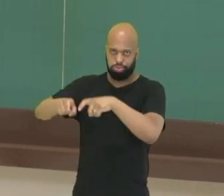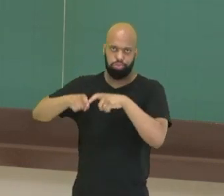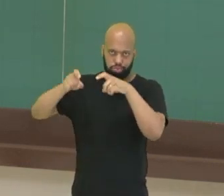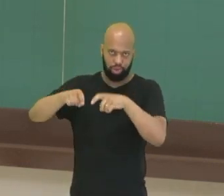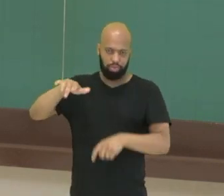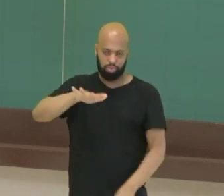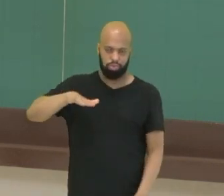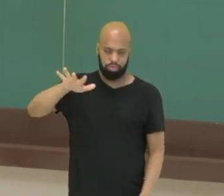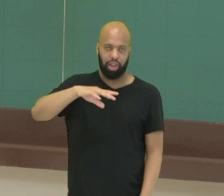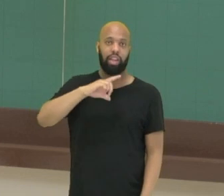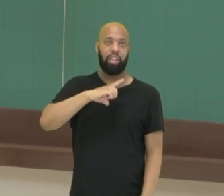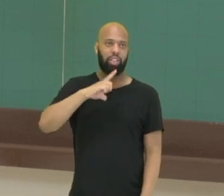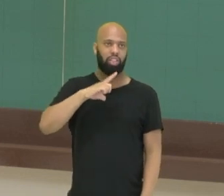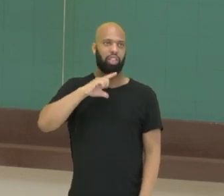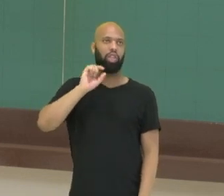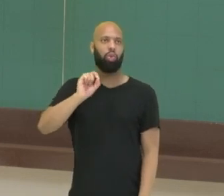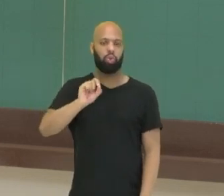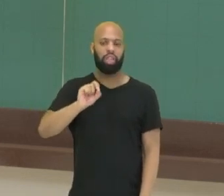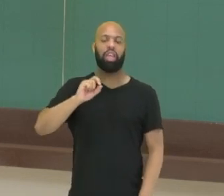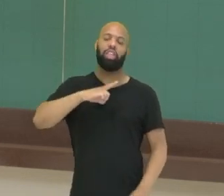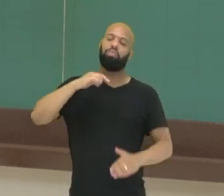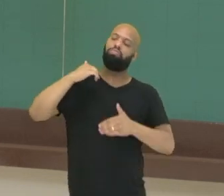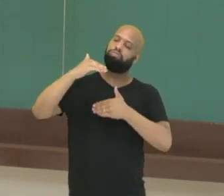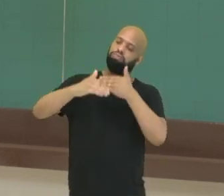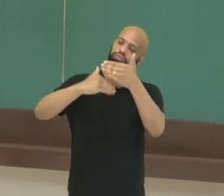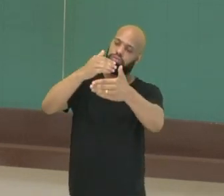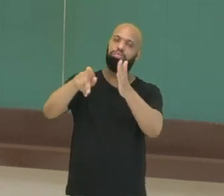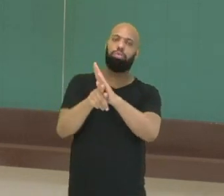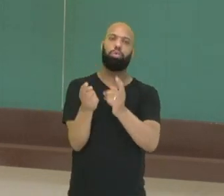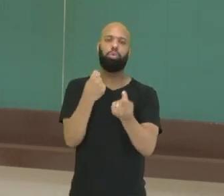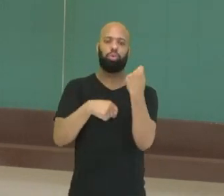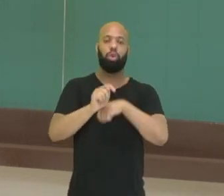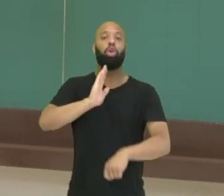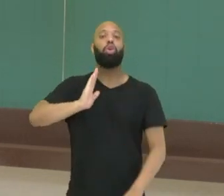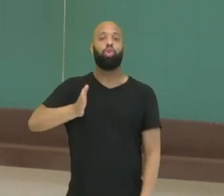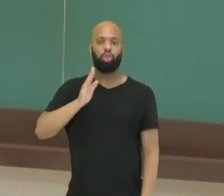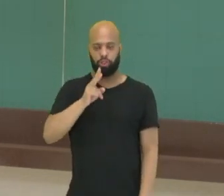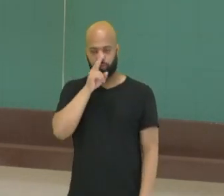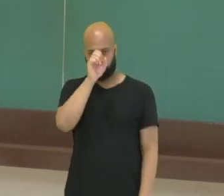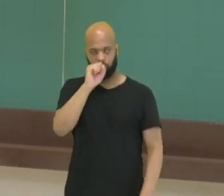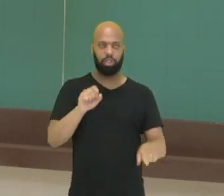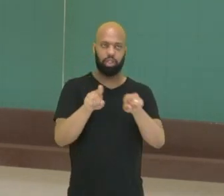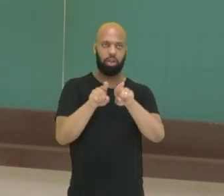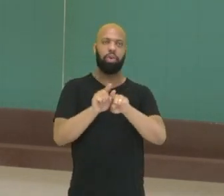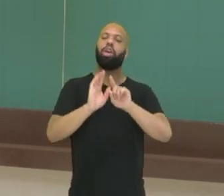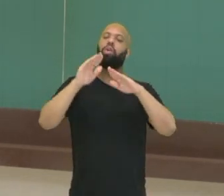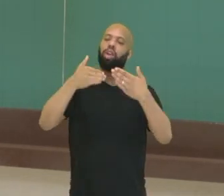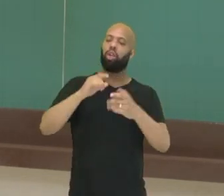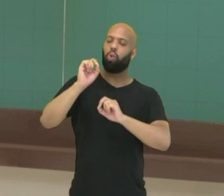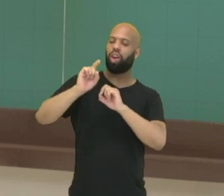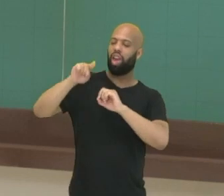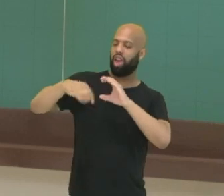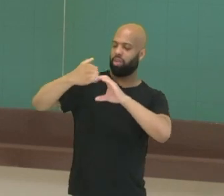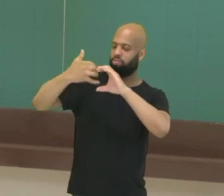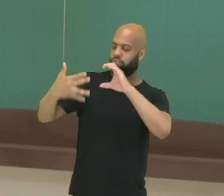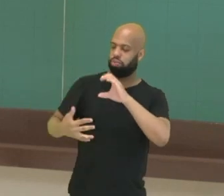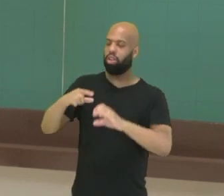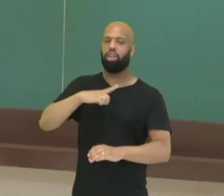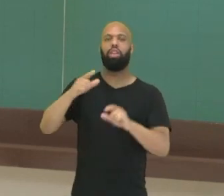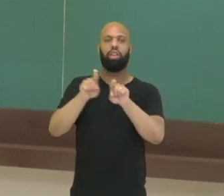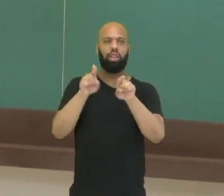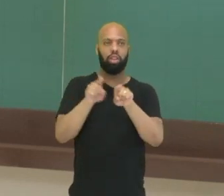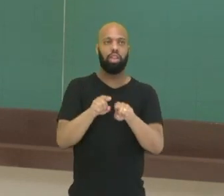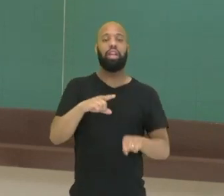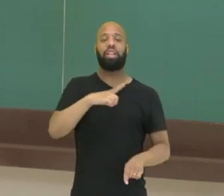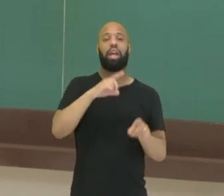nessas áreas onde tinha esse desenvolvimento econômico já mais acentuado. Então, é mais uma característica ali que a gente vai